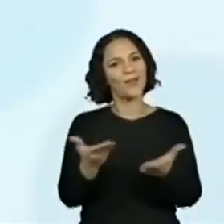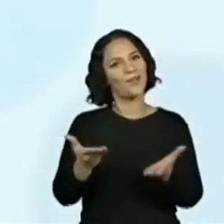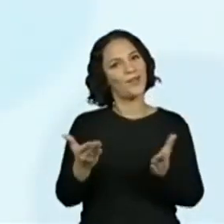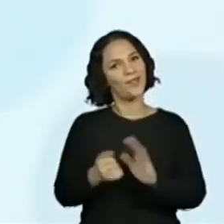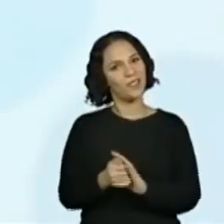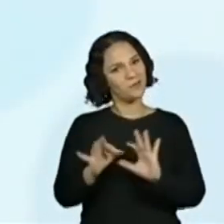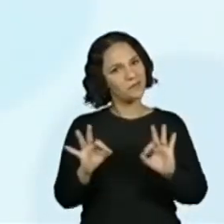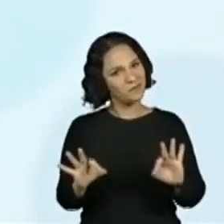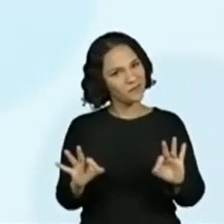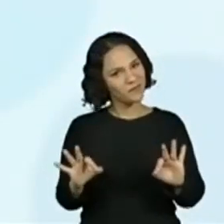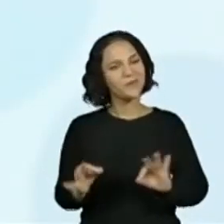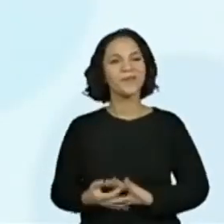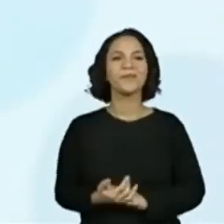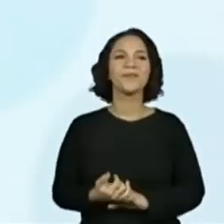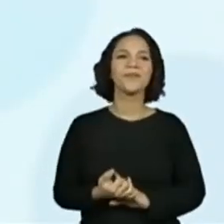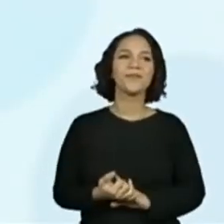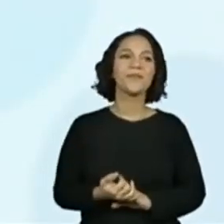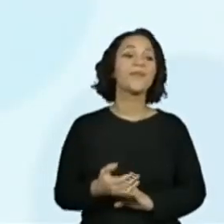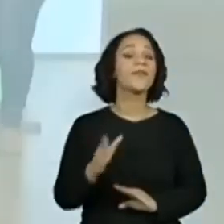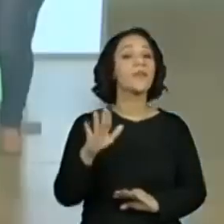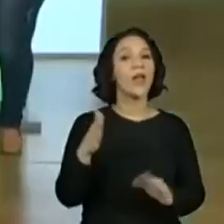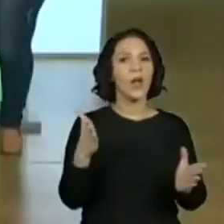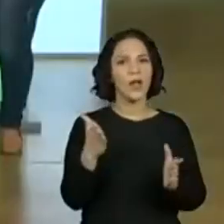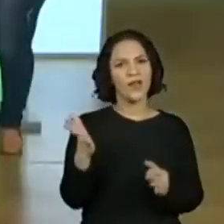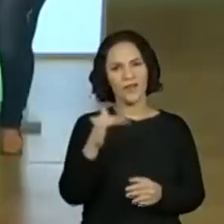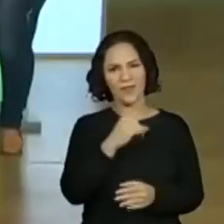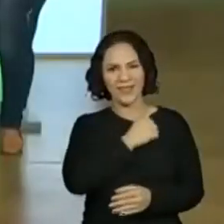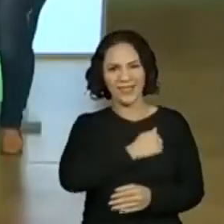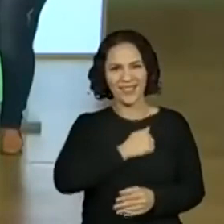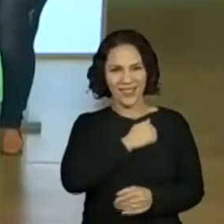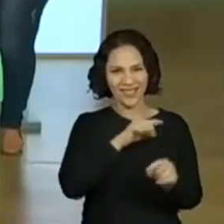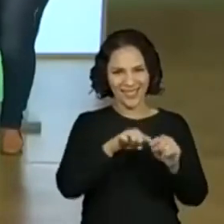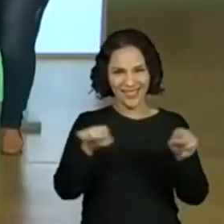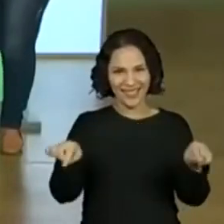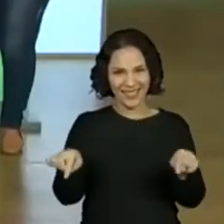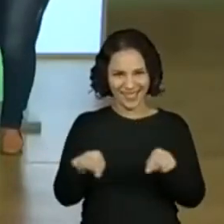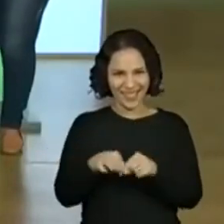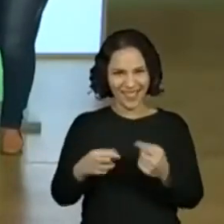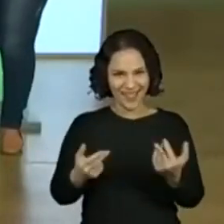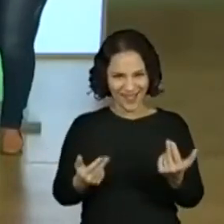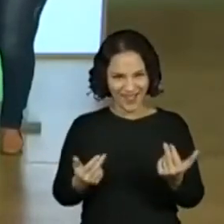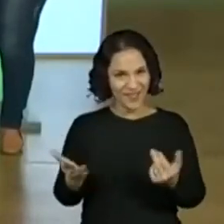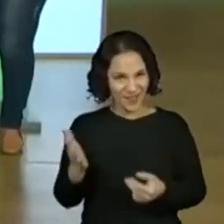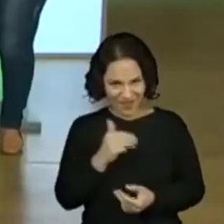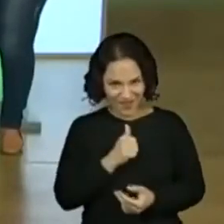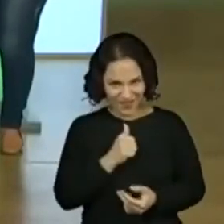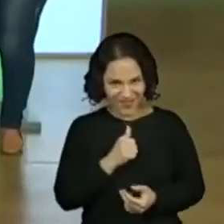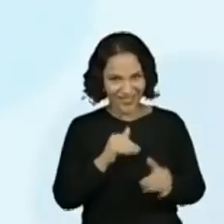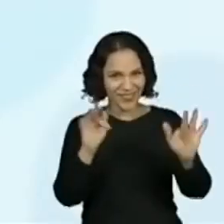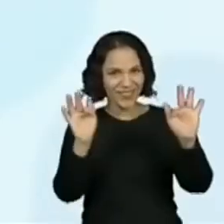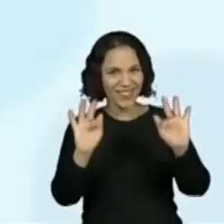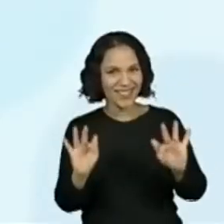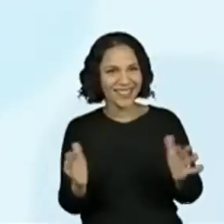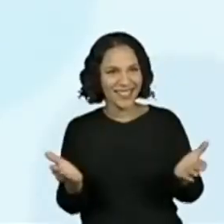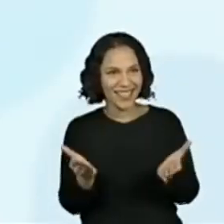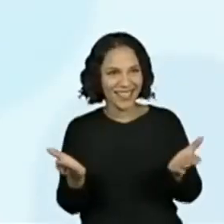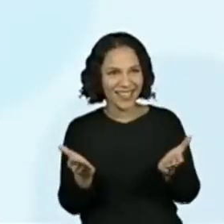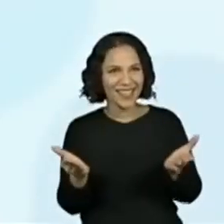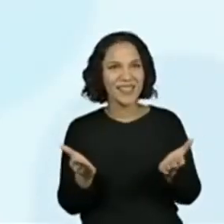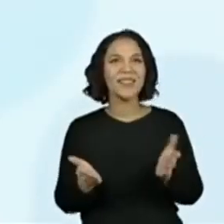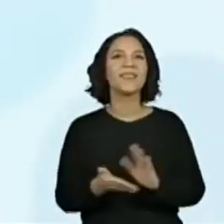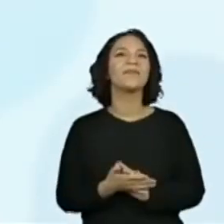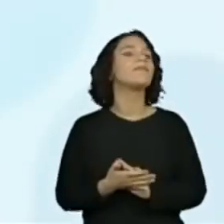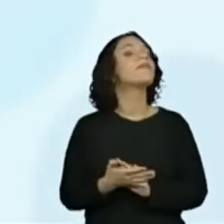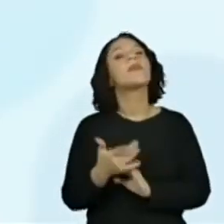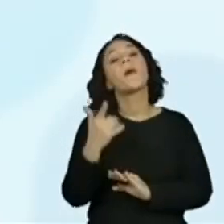professora Certíssimo. Vivi? Professora, vamos matar a saudade da sala de aula? Vamos. Vamos? Vamos ser felizes agora, mais do que nunca?